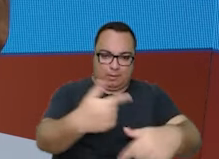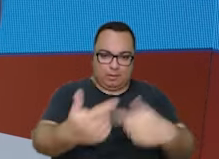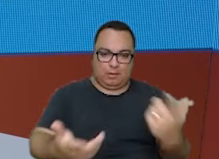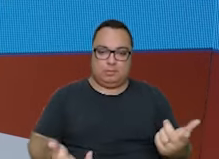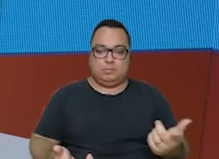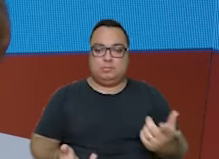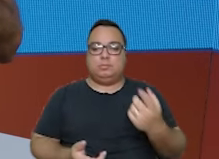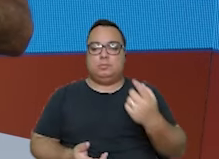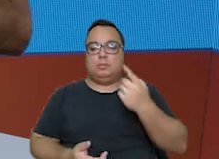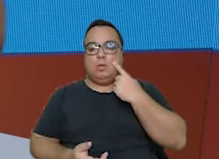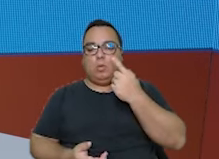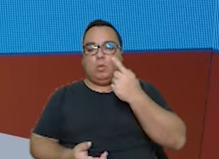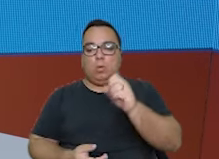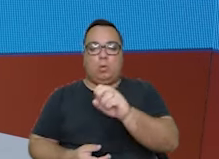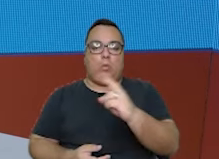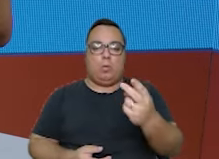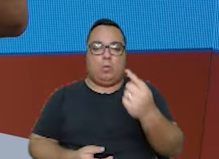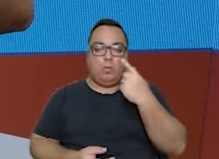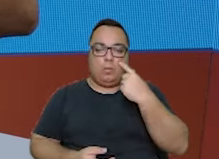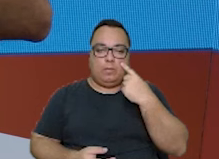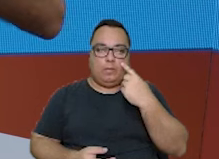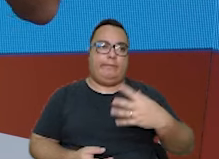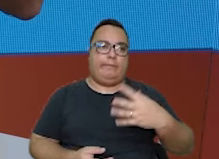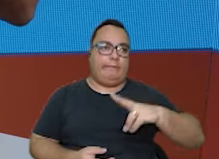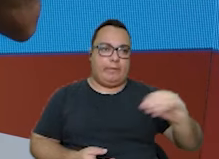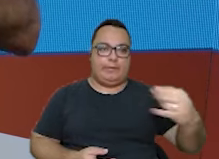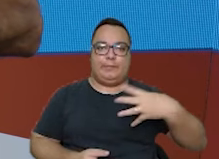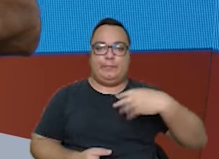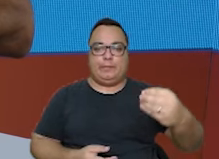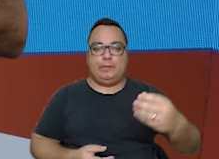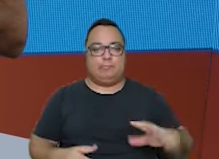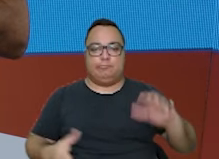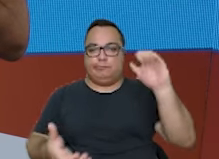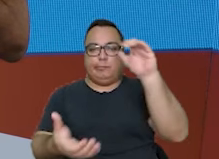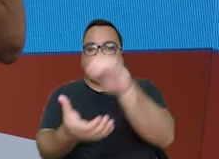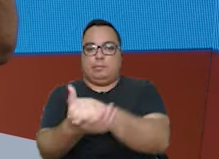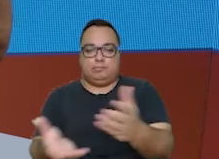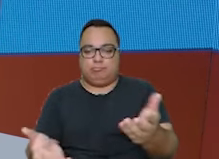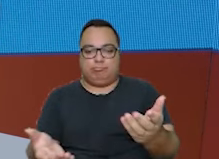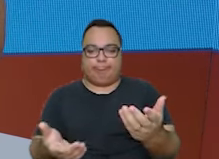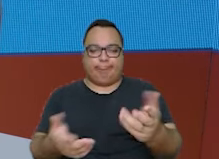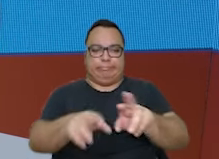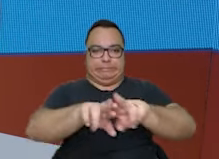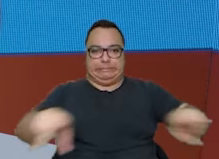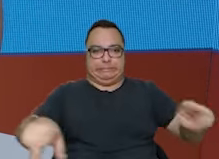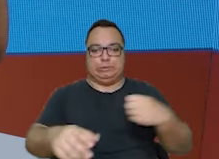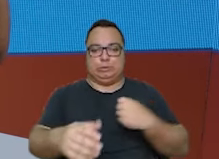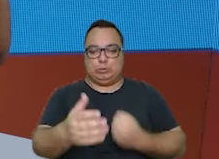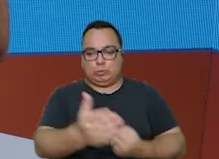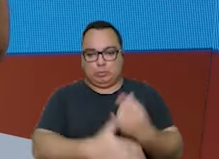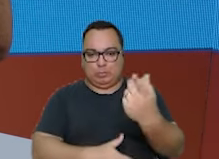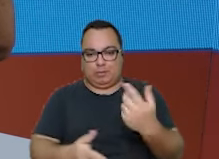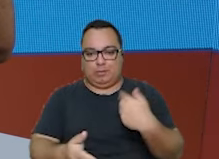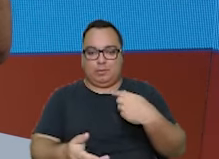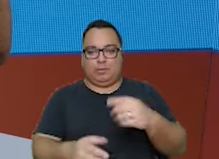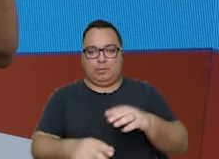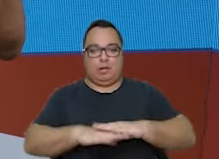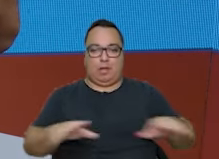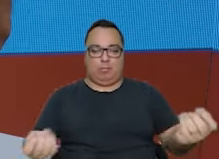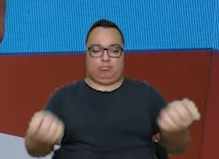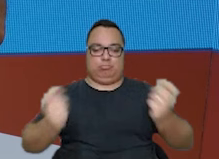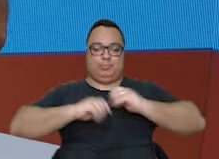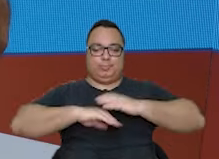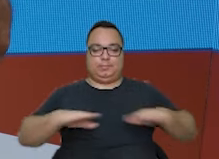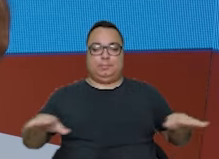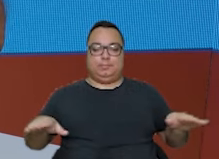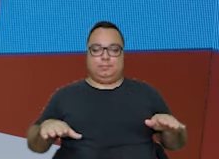momento de muita felicidade porque o seu filho vai nascer você vai casar você não quer simplesmente ir lá comprar roupa do seu casamento e